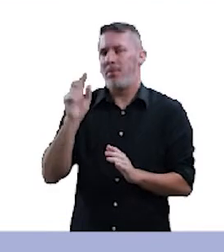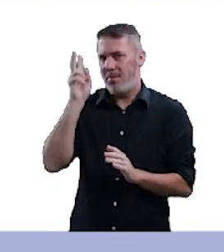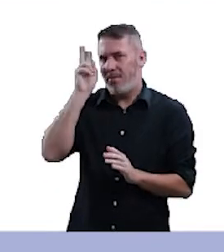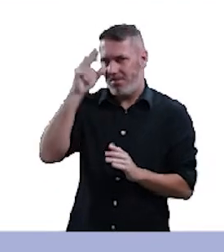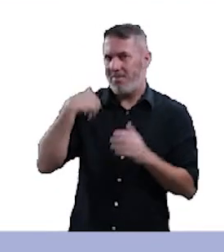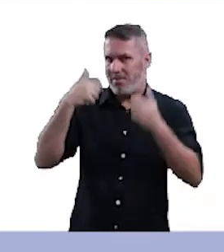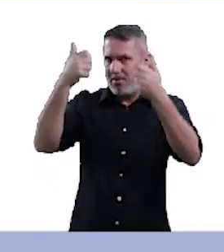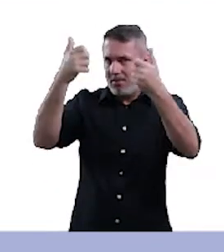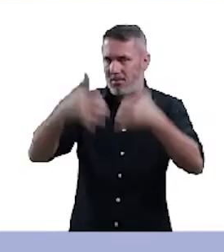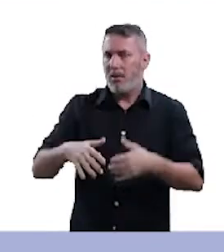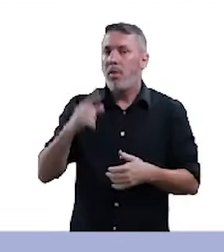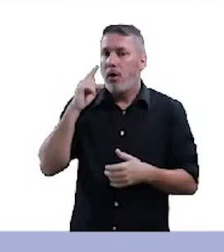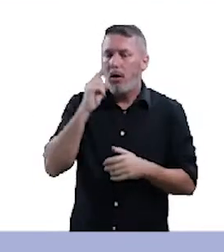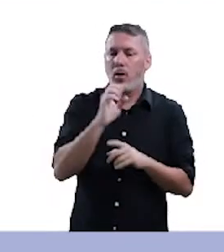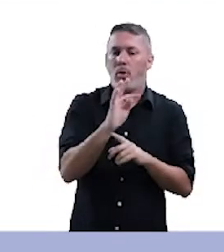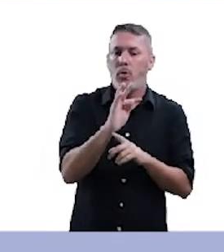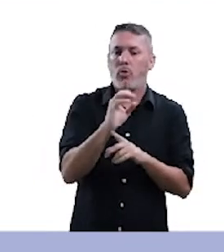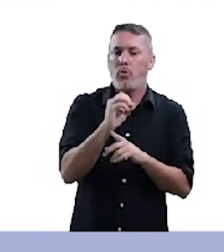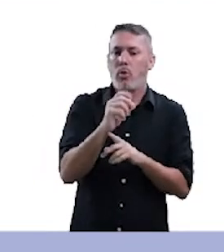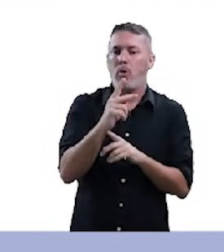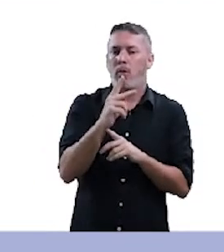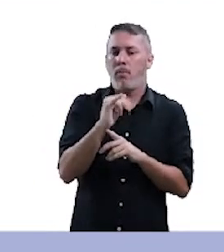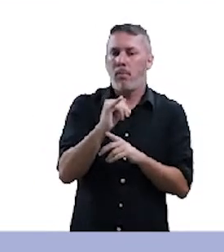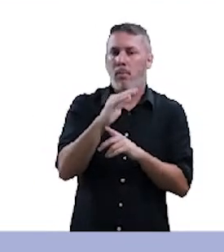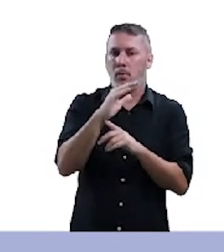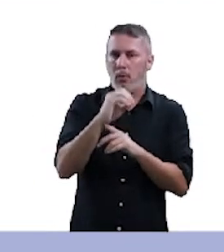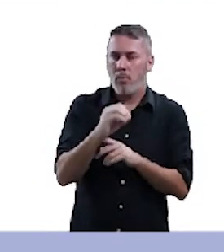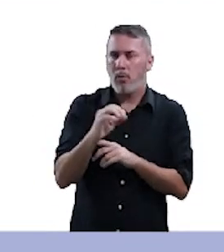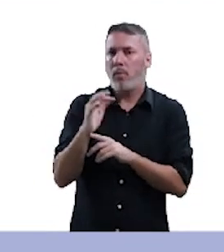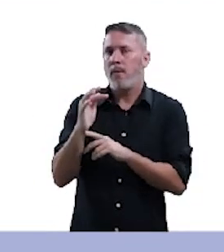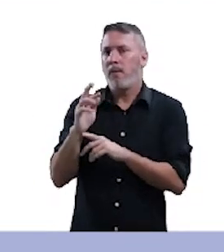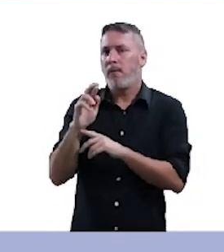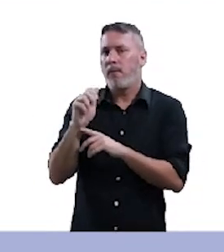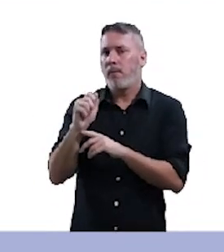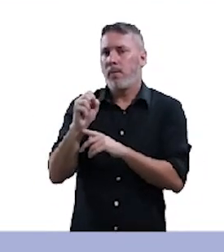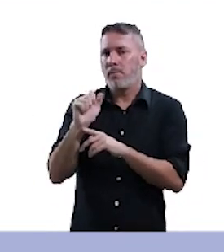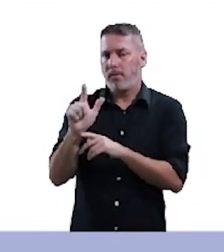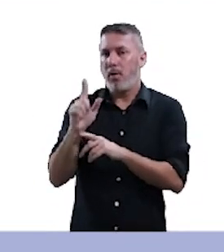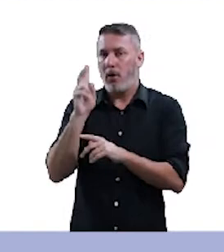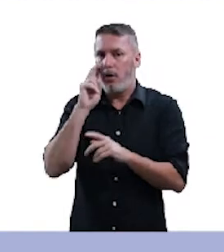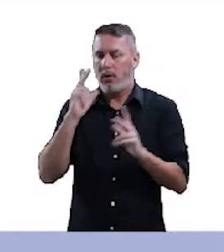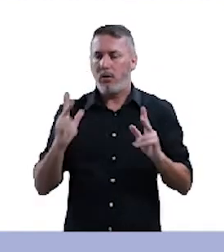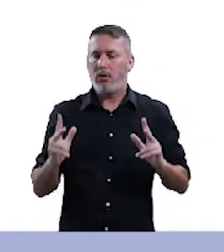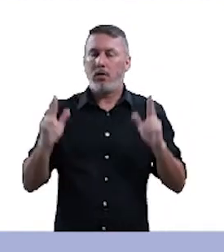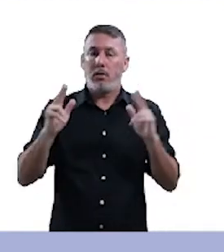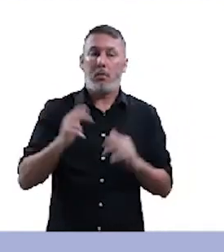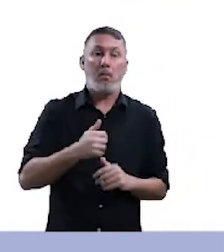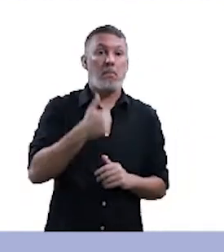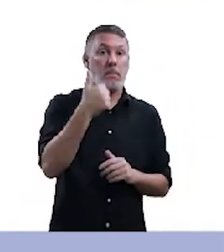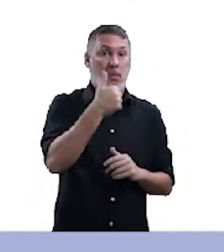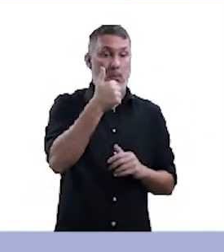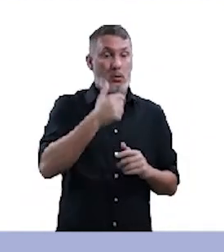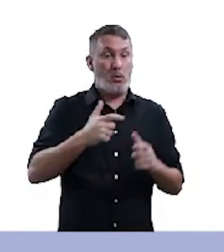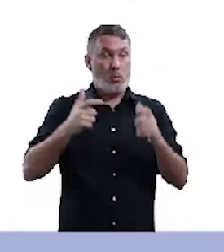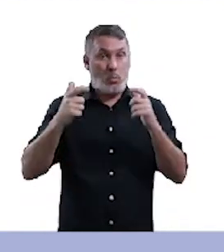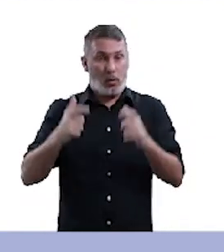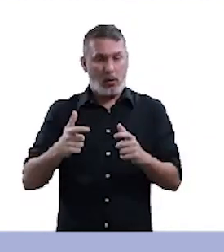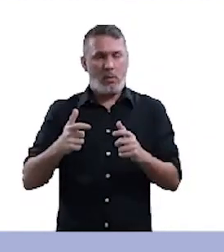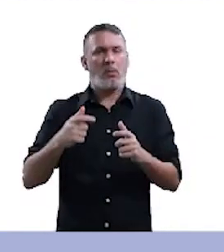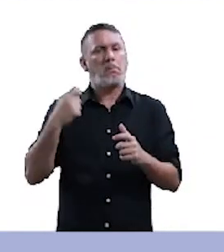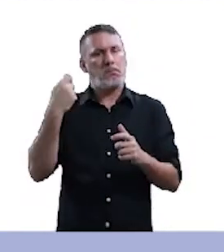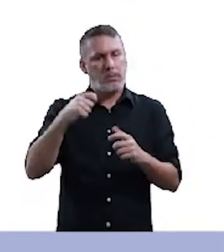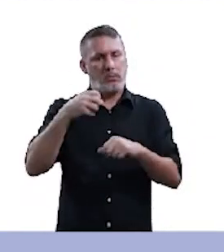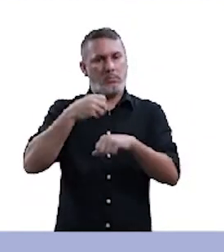pouco. O tópico frasal. Em primeiro lugar, cabe pontuar que as instituições de